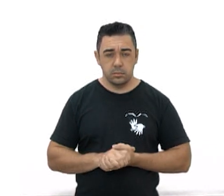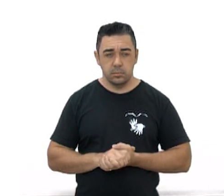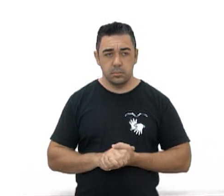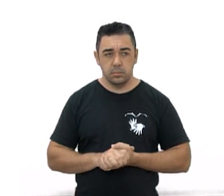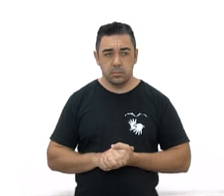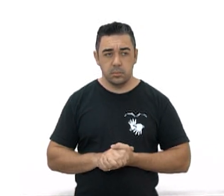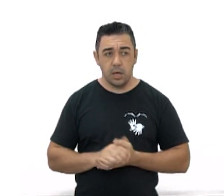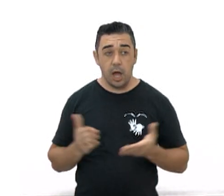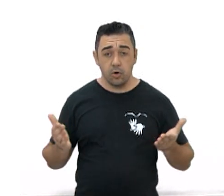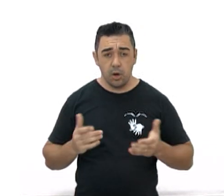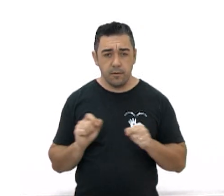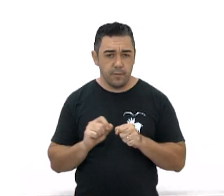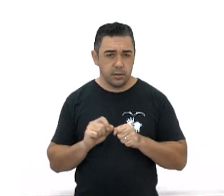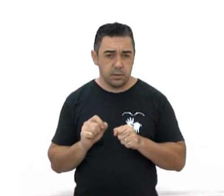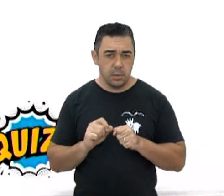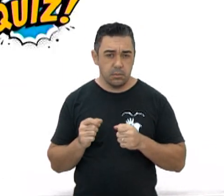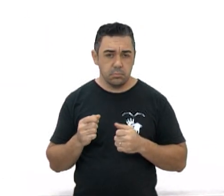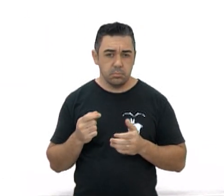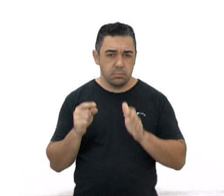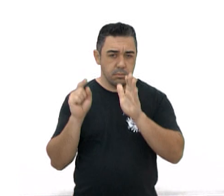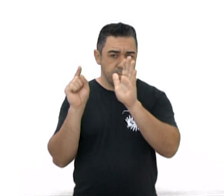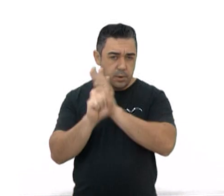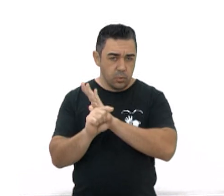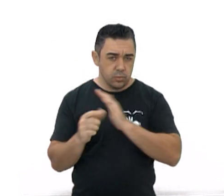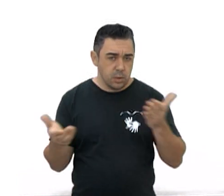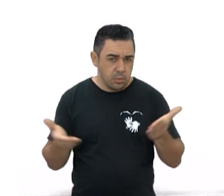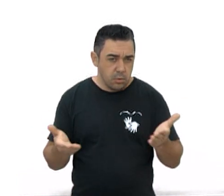E vamos fazer um quiz agora.